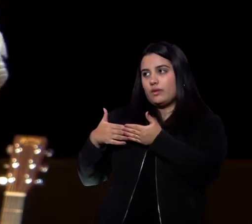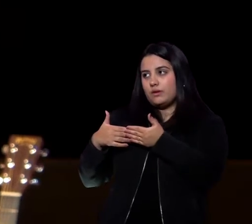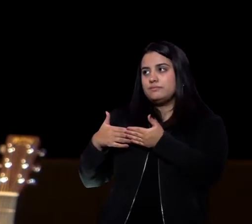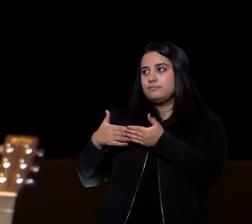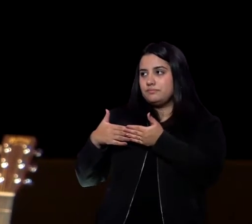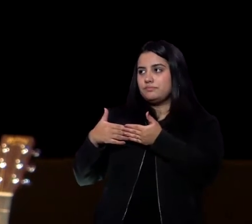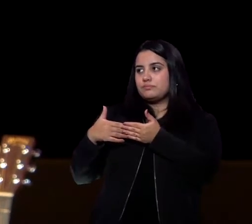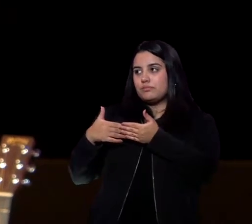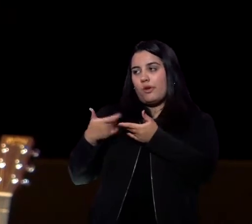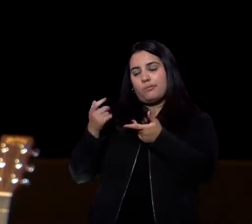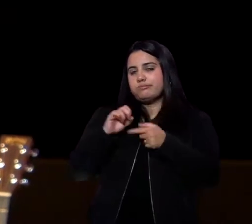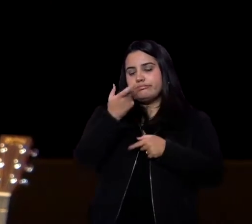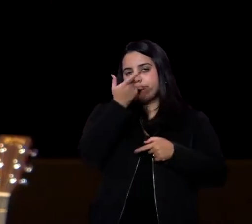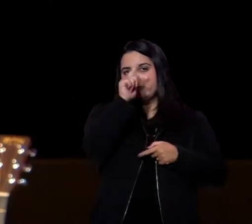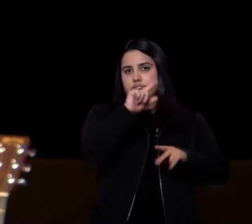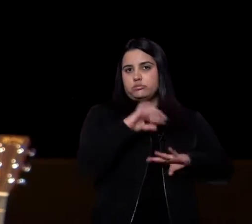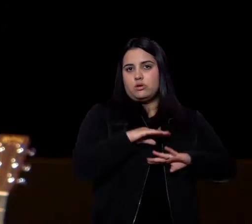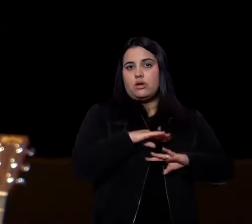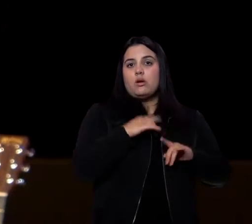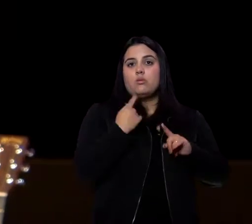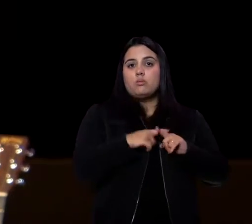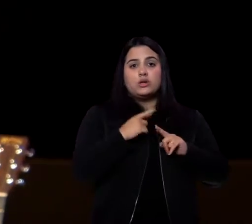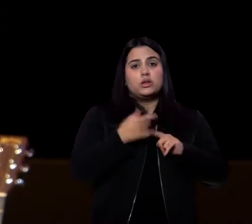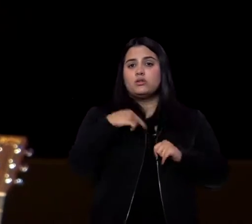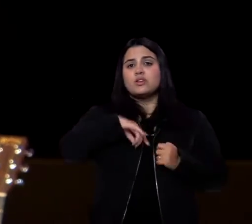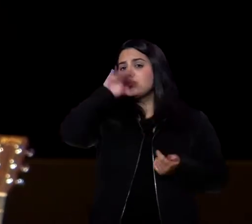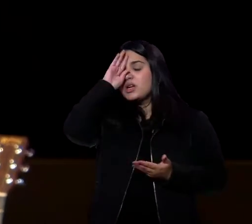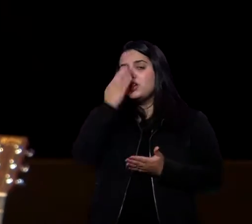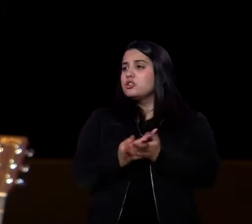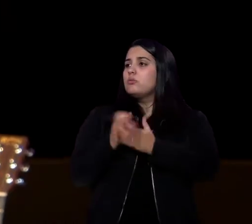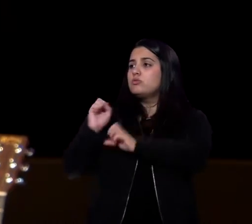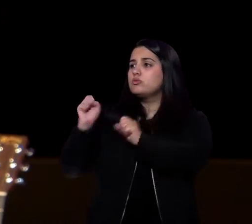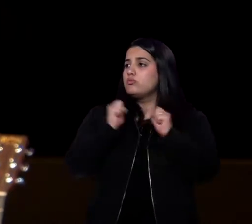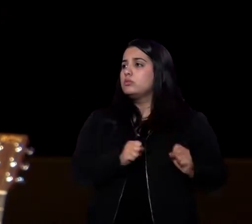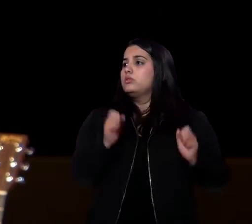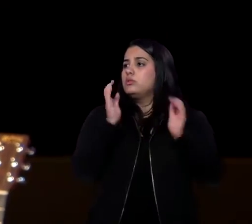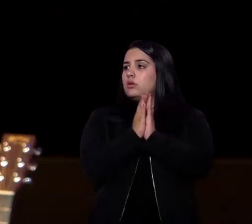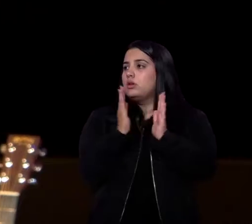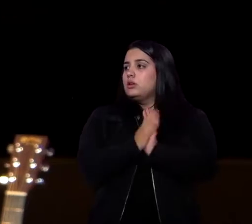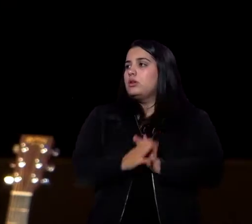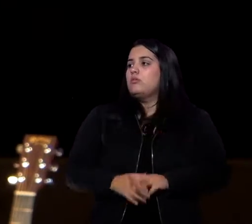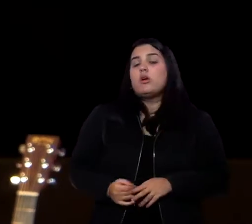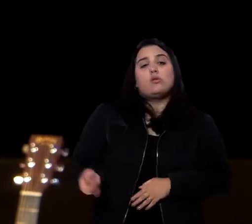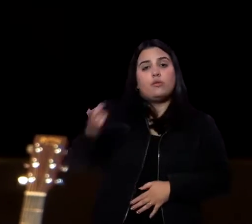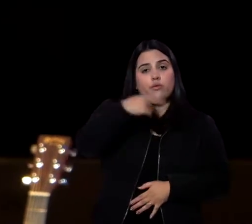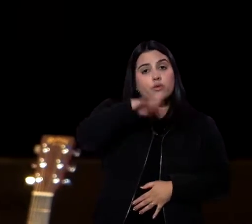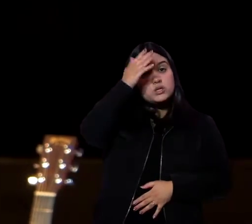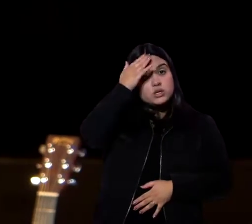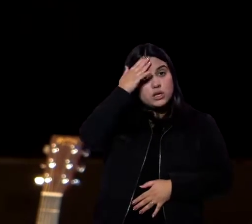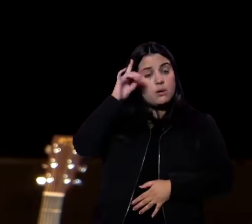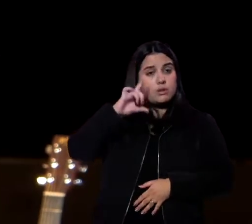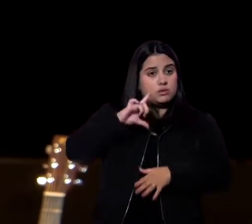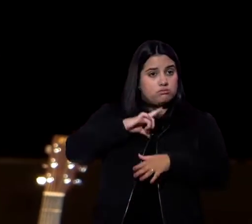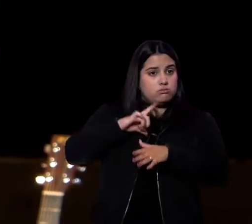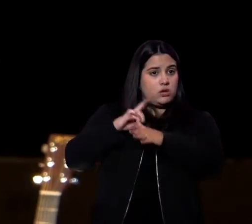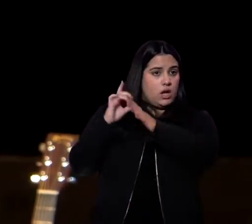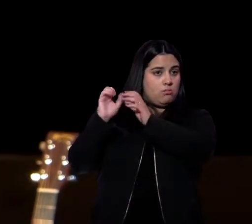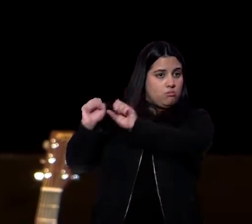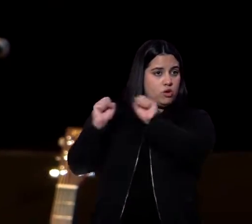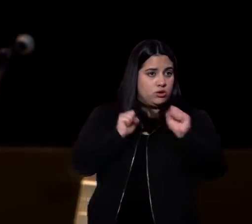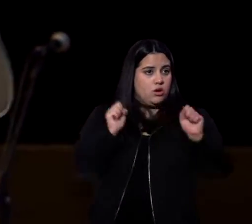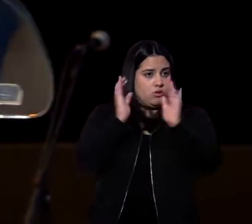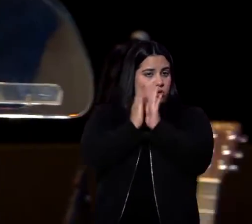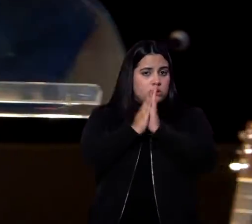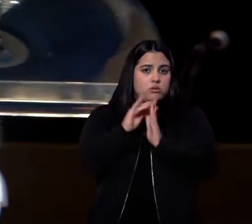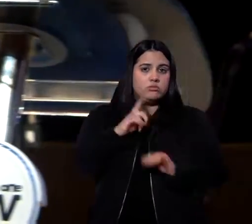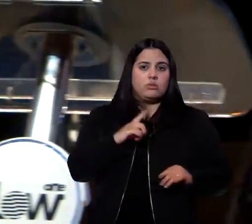da nossa vida, assim, porque a gente não acredita no poder da oração. Todo mundo aqui sabe que oração tem poder, mas para pensar